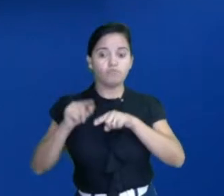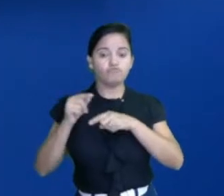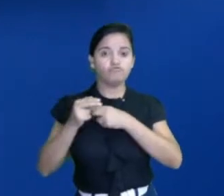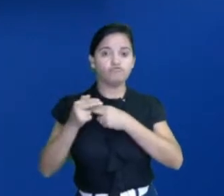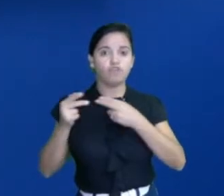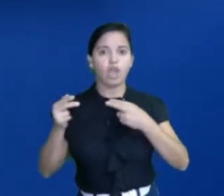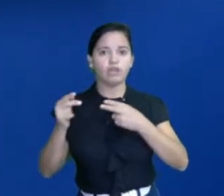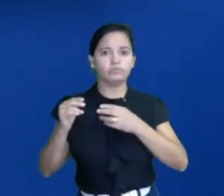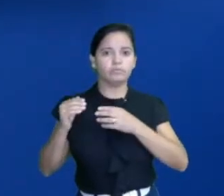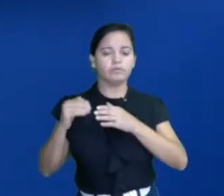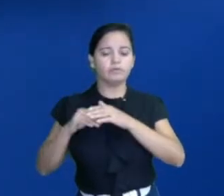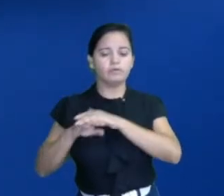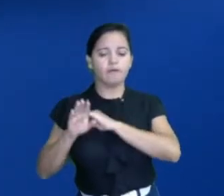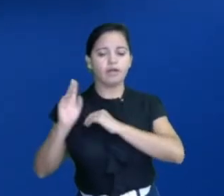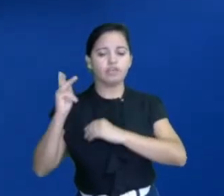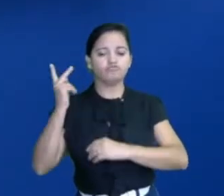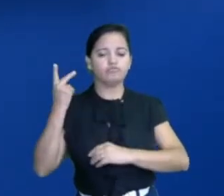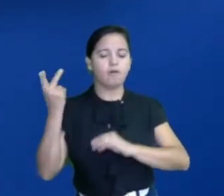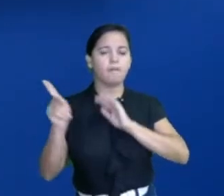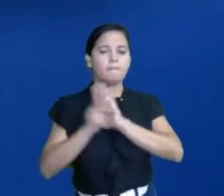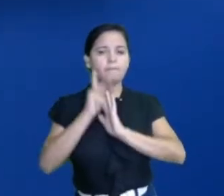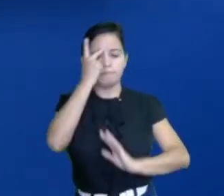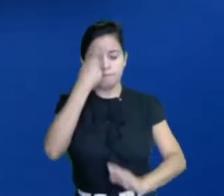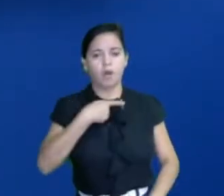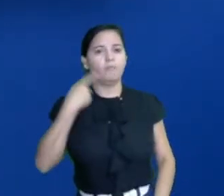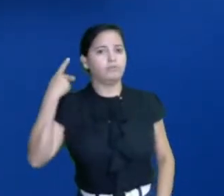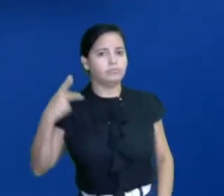patrimônio pessoal dela, entendeu?